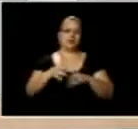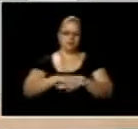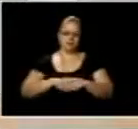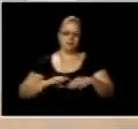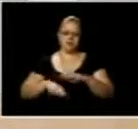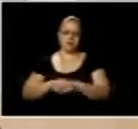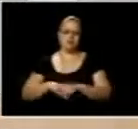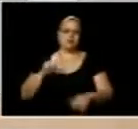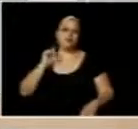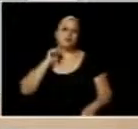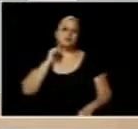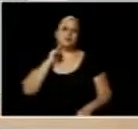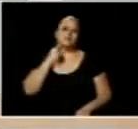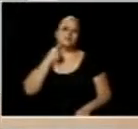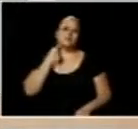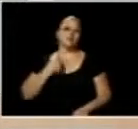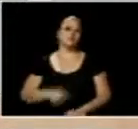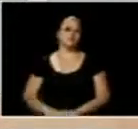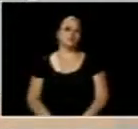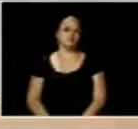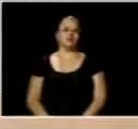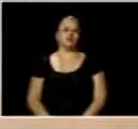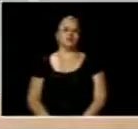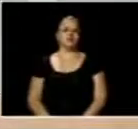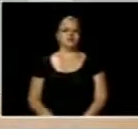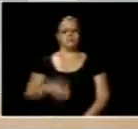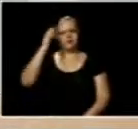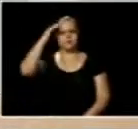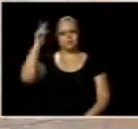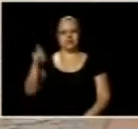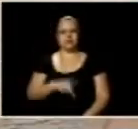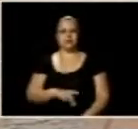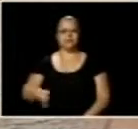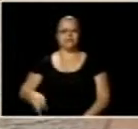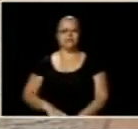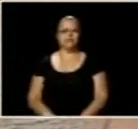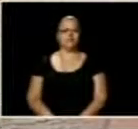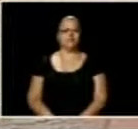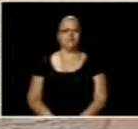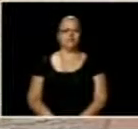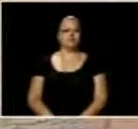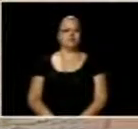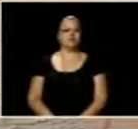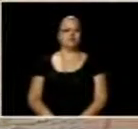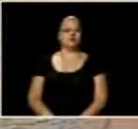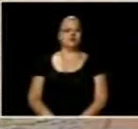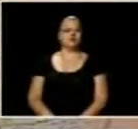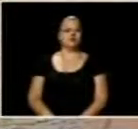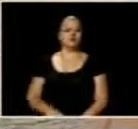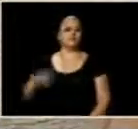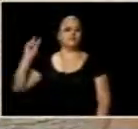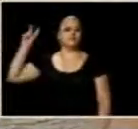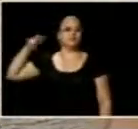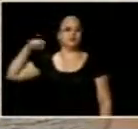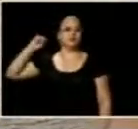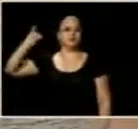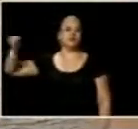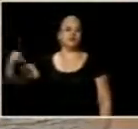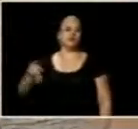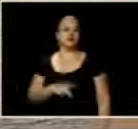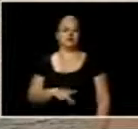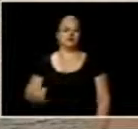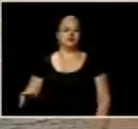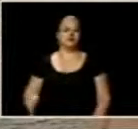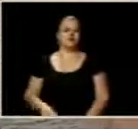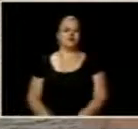a cidade de Taubaté. Senhor presidente, são essas nossas considerações. Vereador Jefferson Campos. Vereador